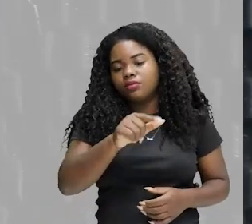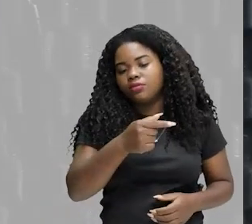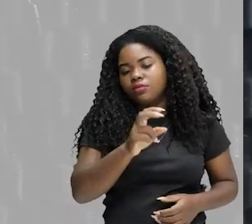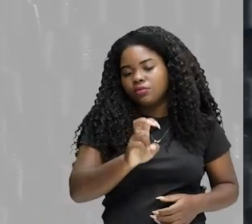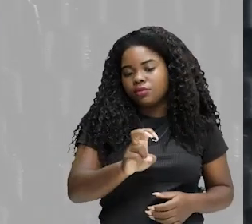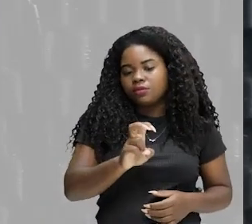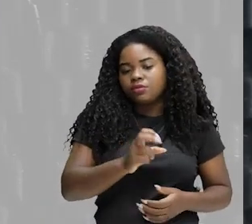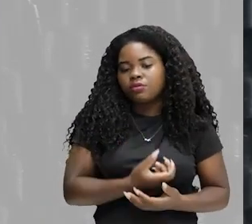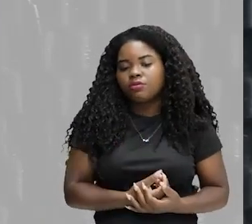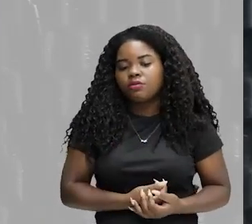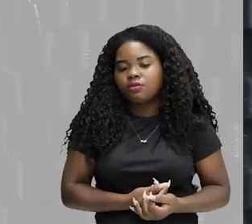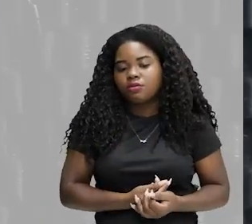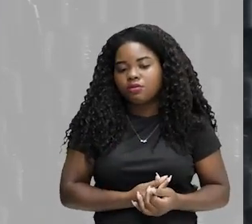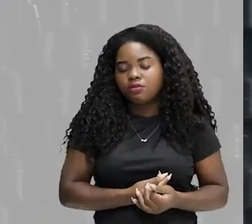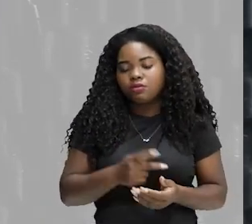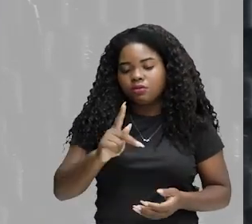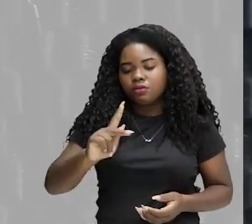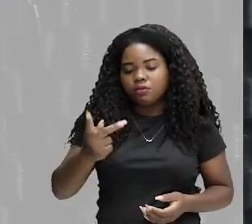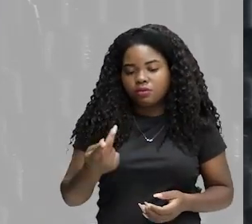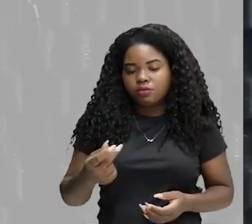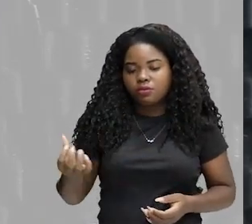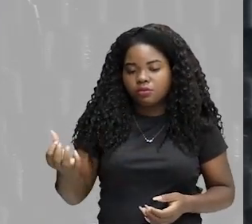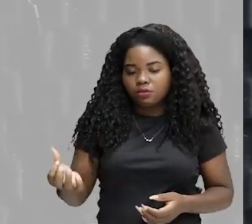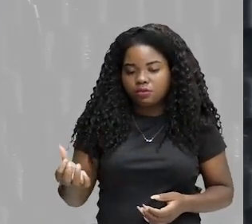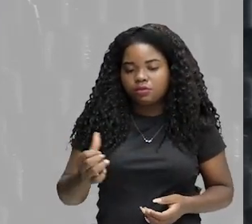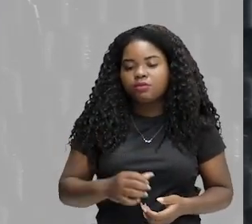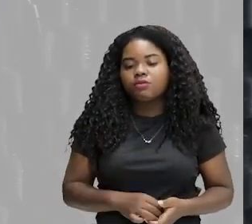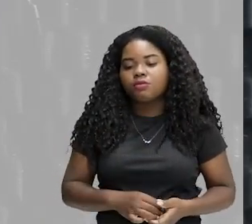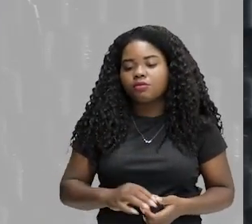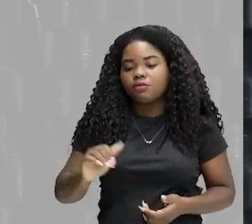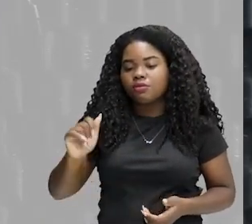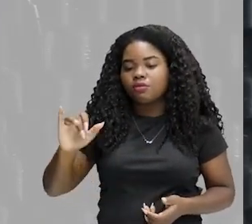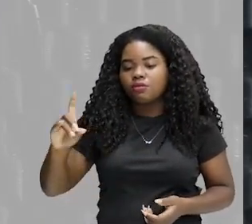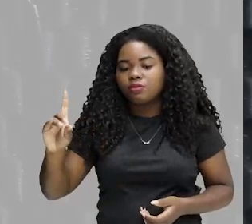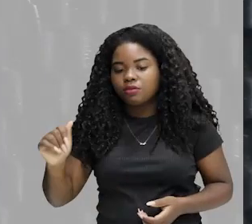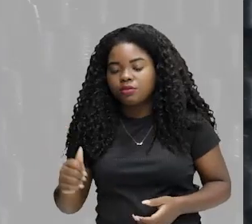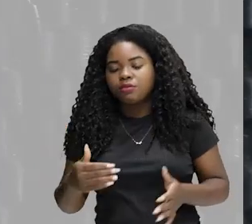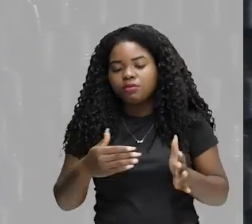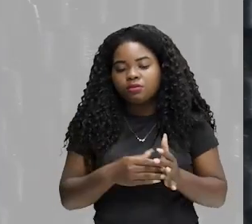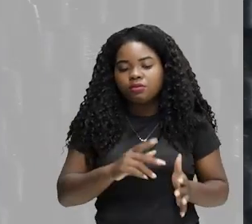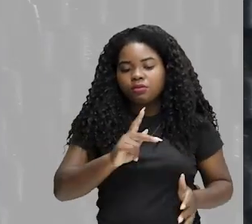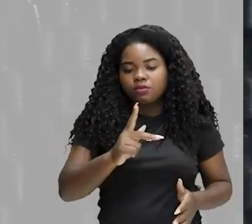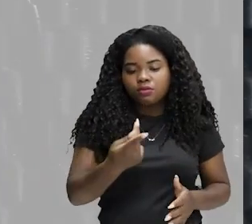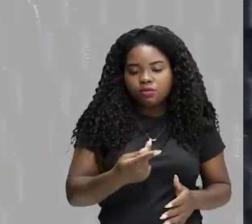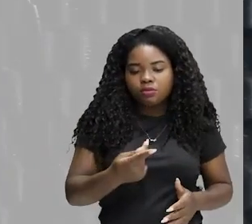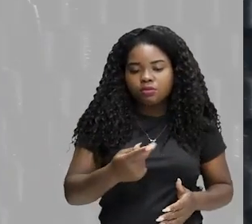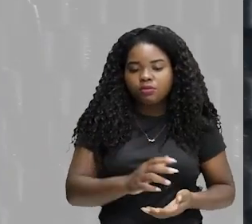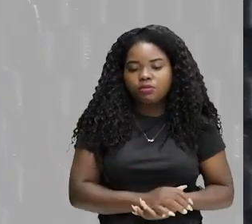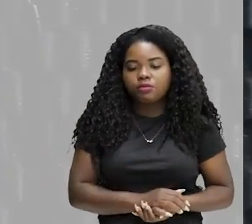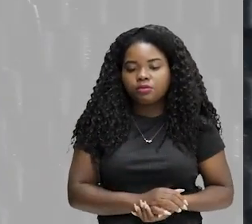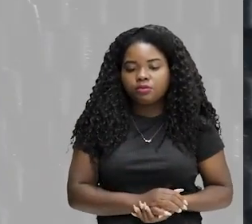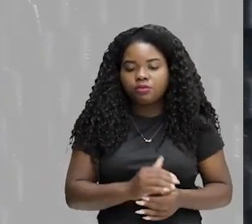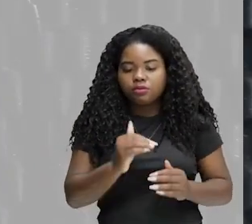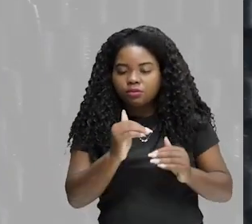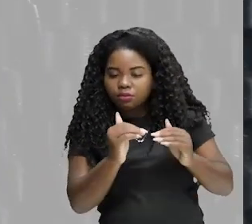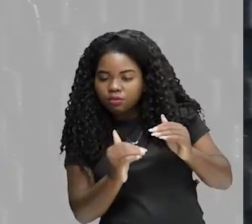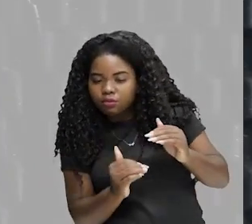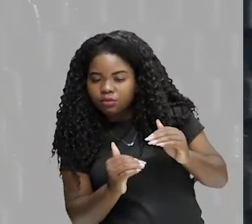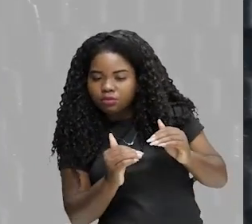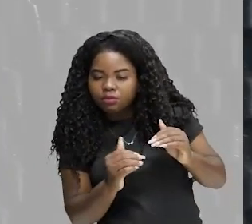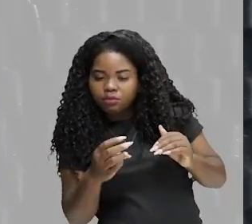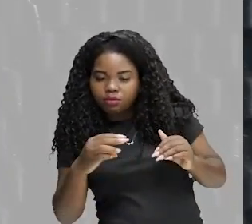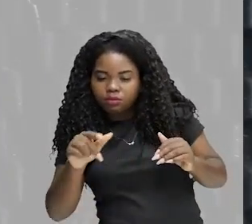3,5 menor ou igual a pH menor do que 6, a classificação agora é ácida. E por fim, se o pH for menor do